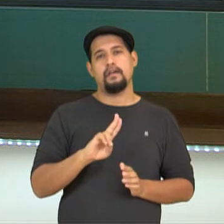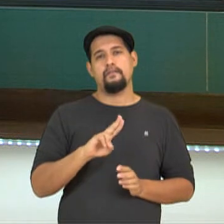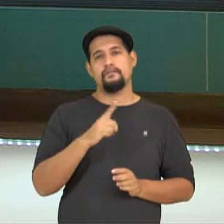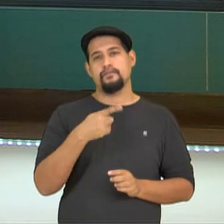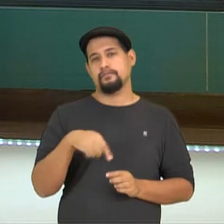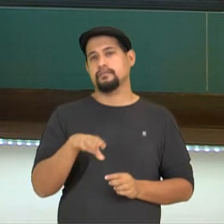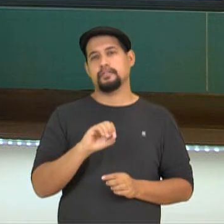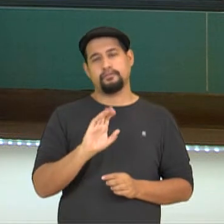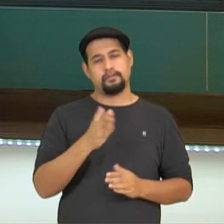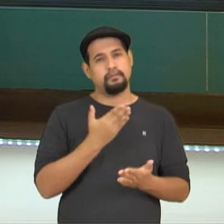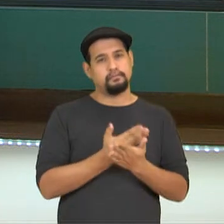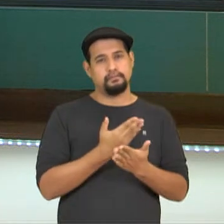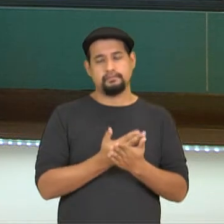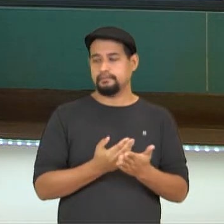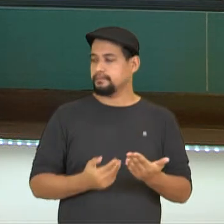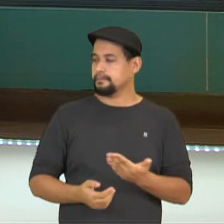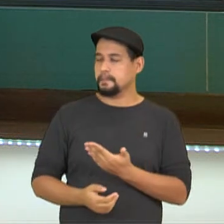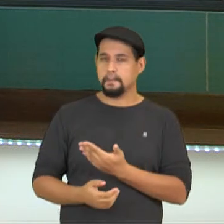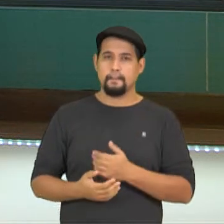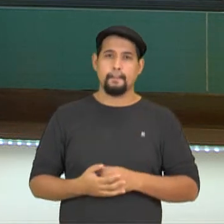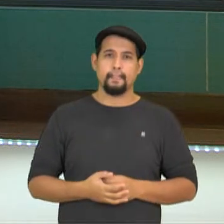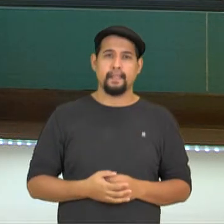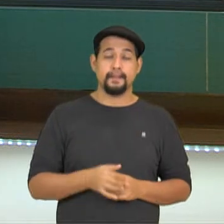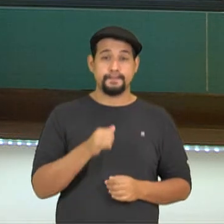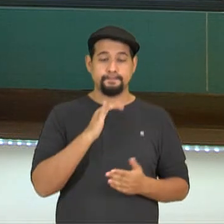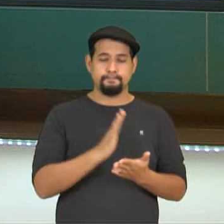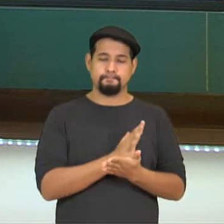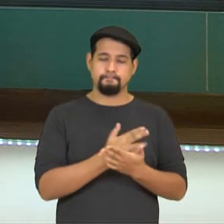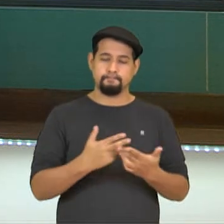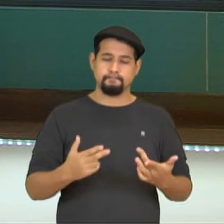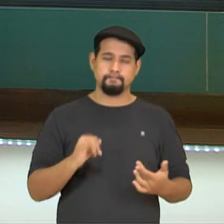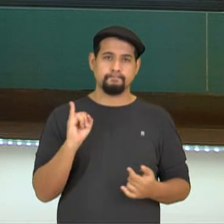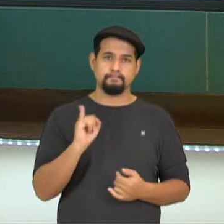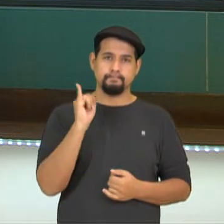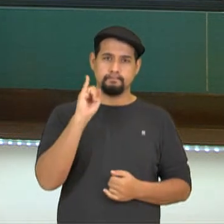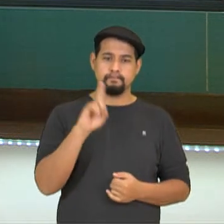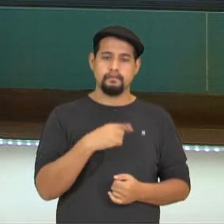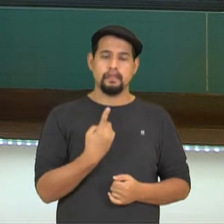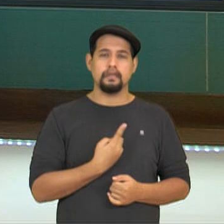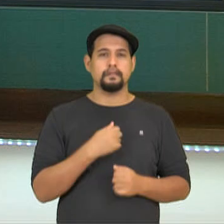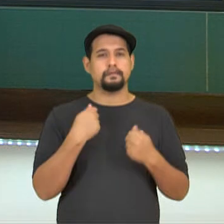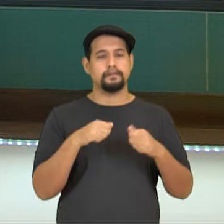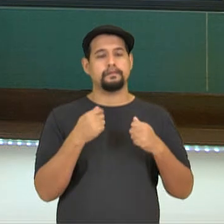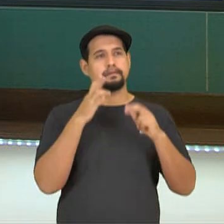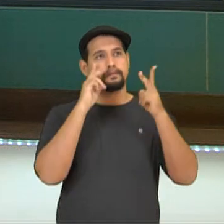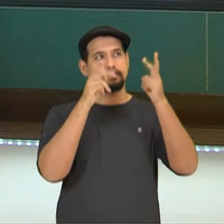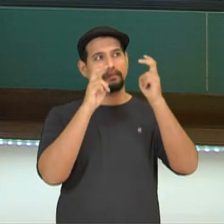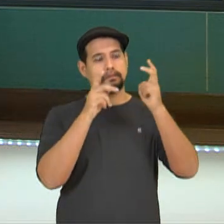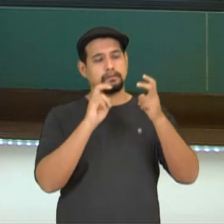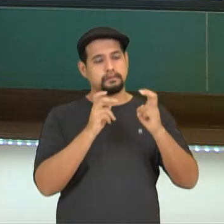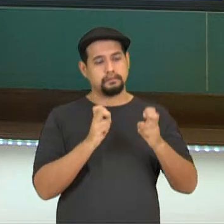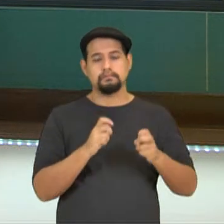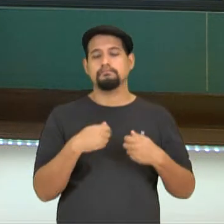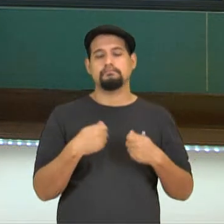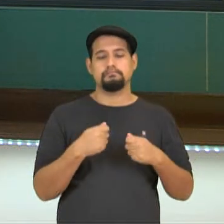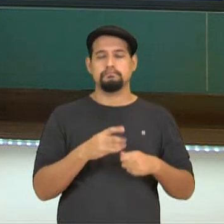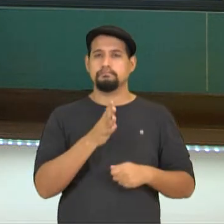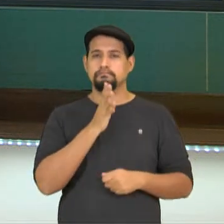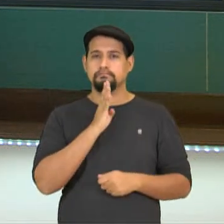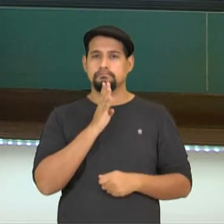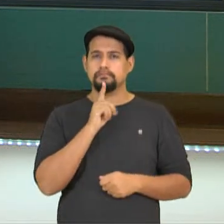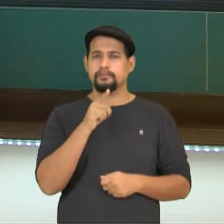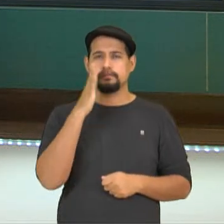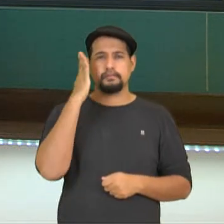estamos estudando aqui. Então, alguns pontos importantes que a gente precisa observar e conhecer.